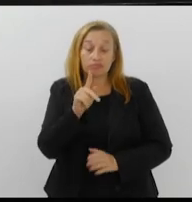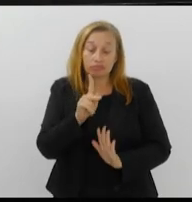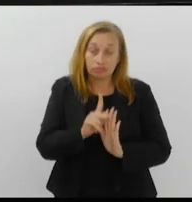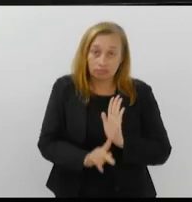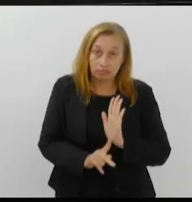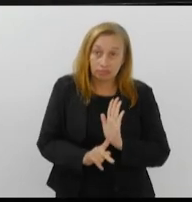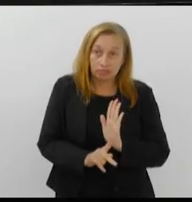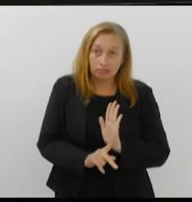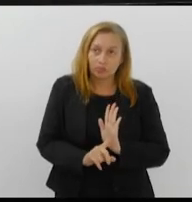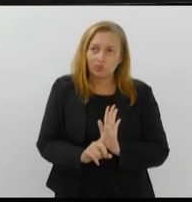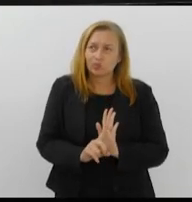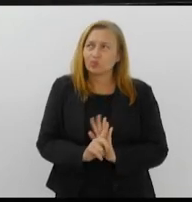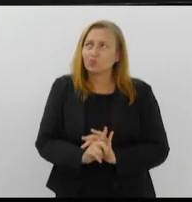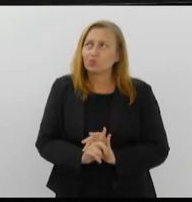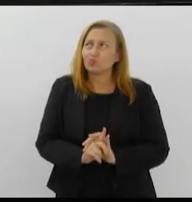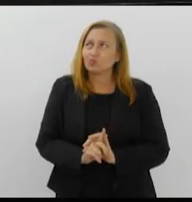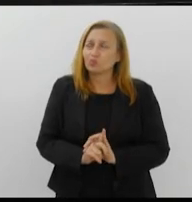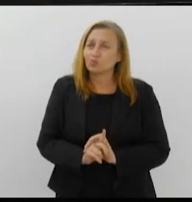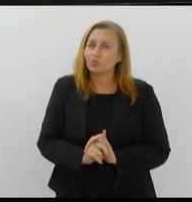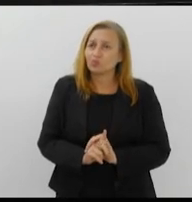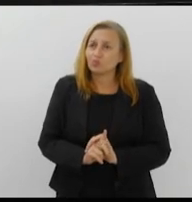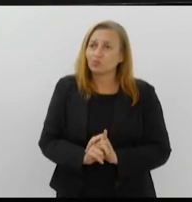projeto não tem que ver,